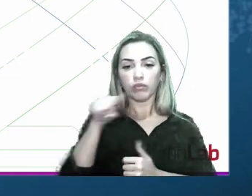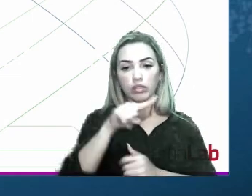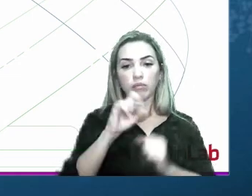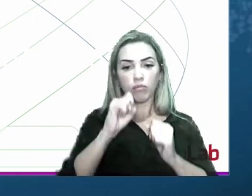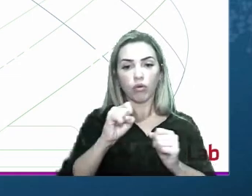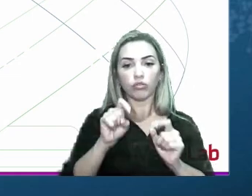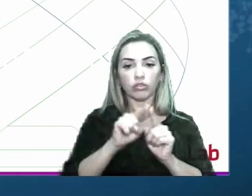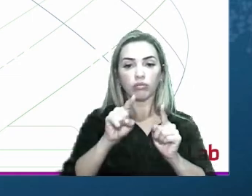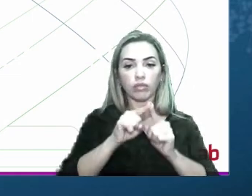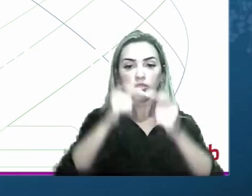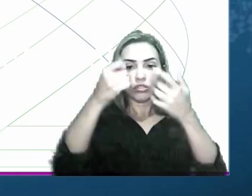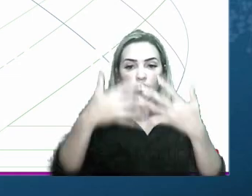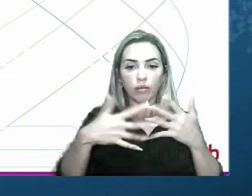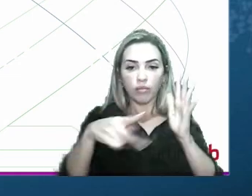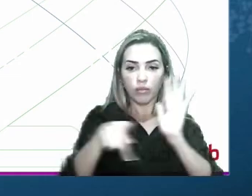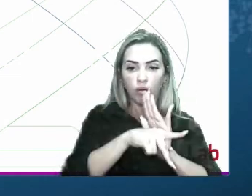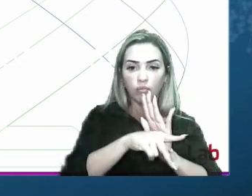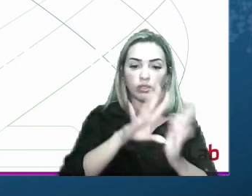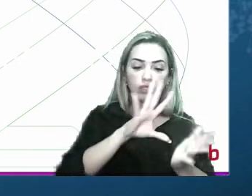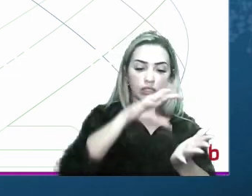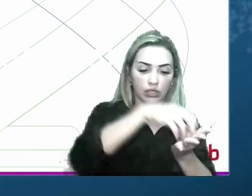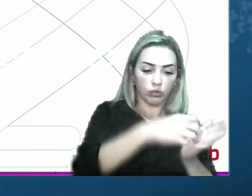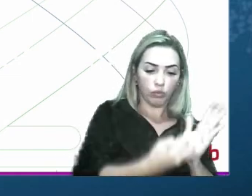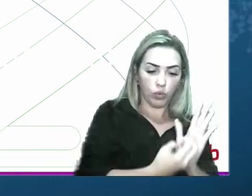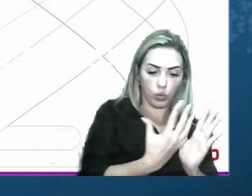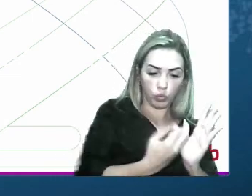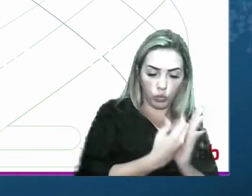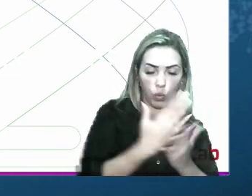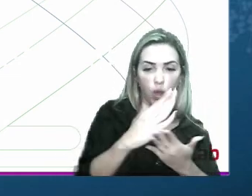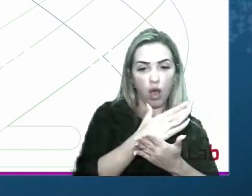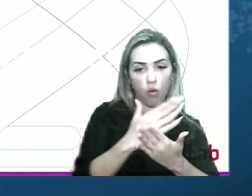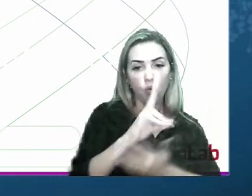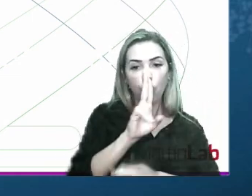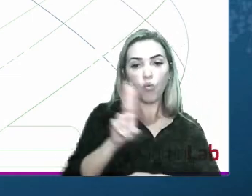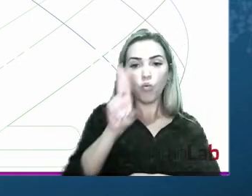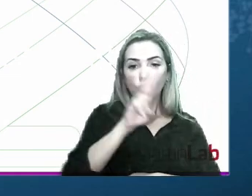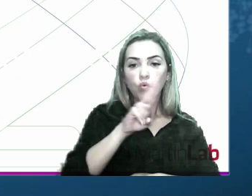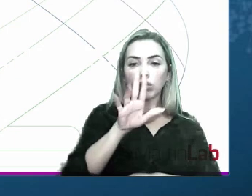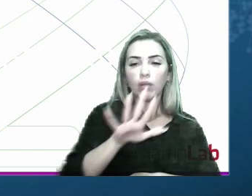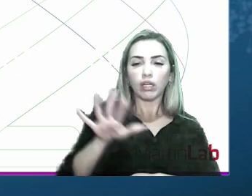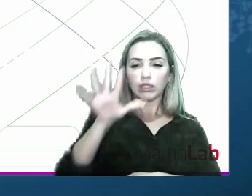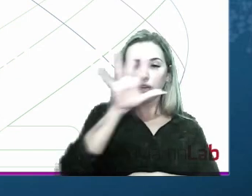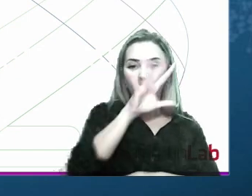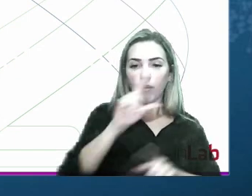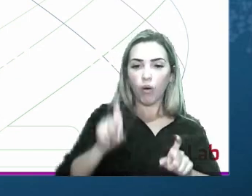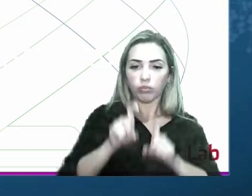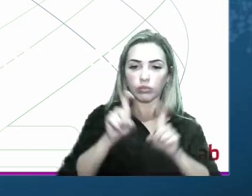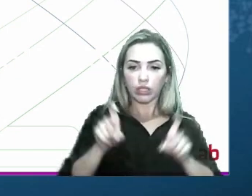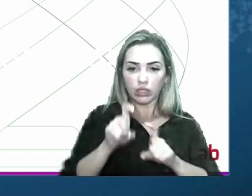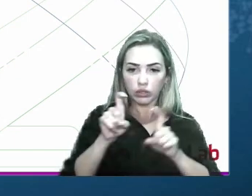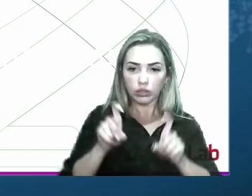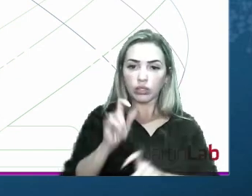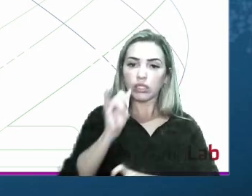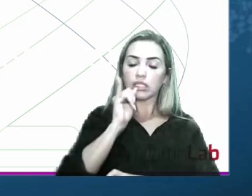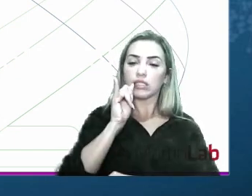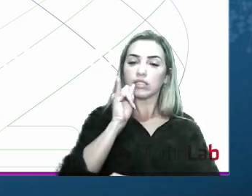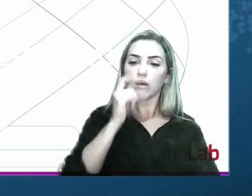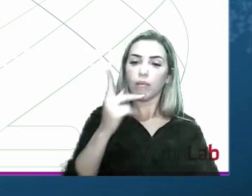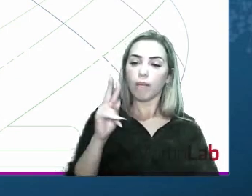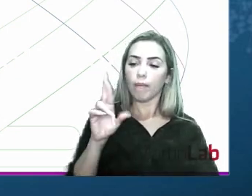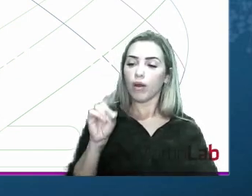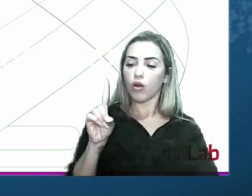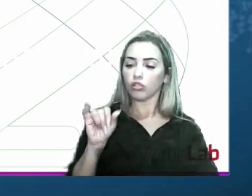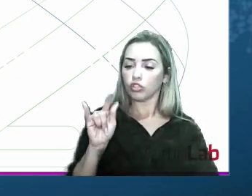classificar esses centros, você tem centros produtores, alguns deles usam plataformas automatizadas, como a plataforma